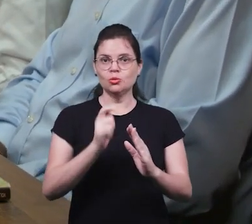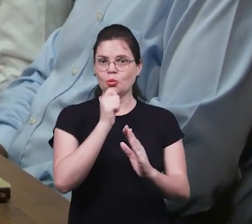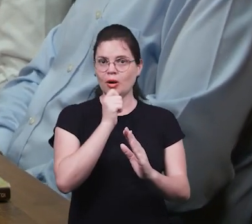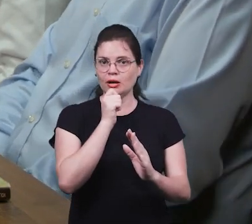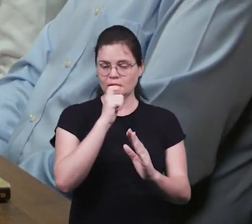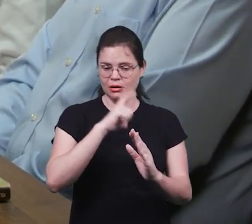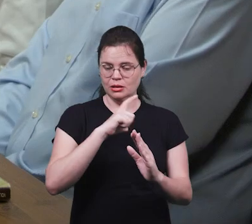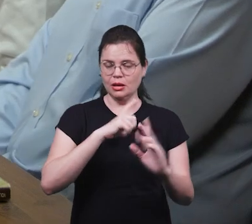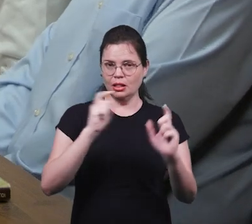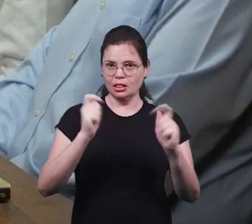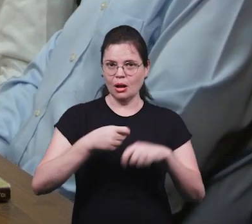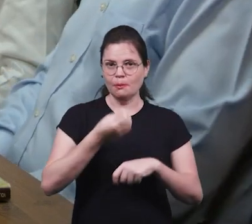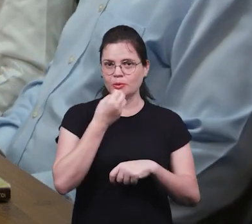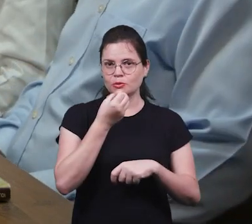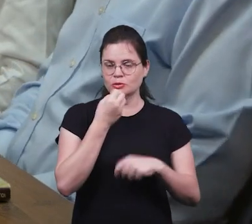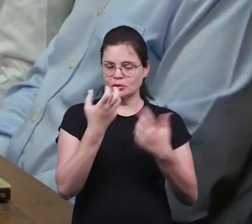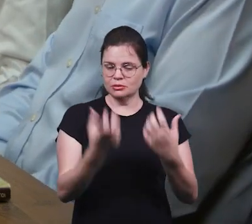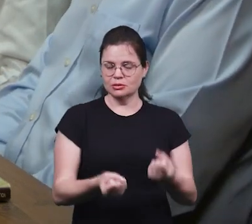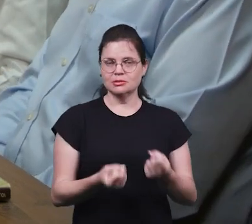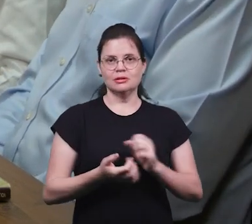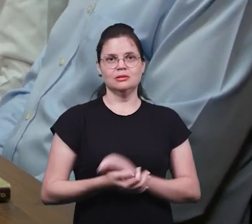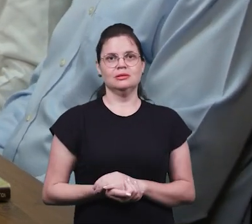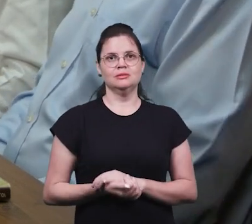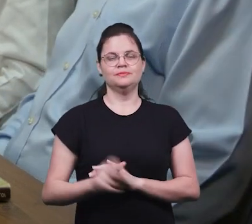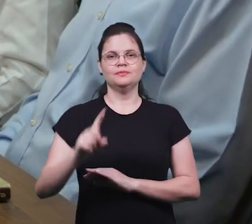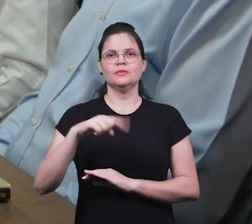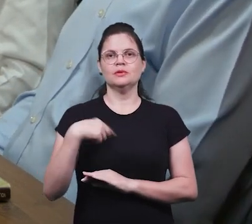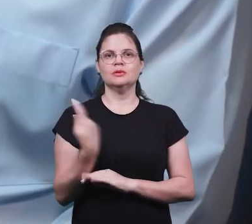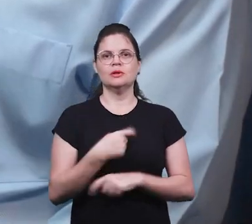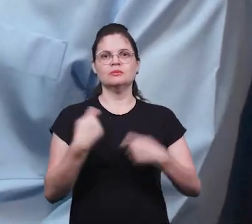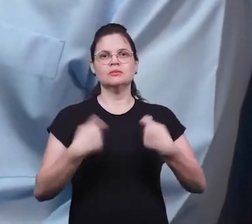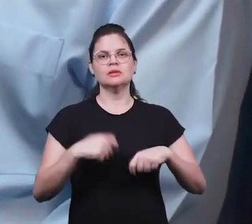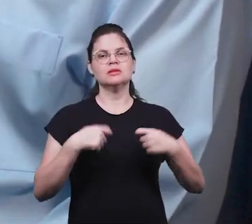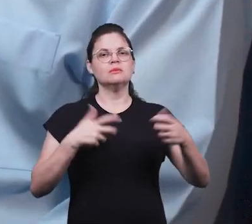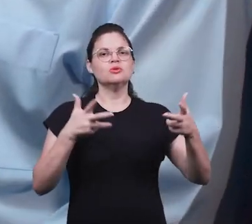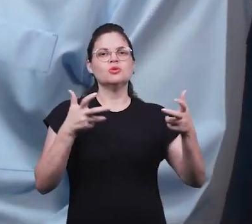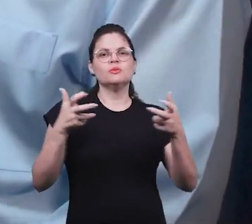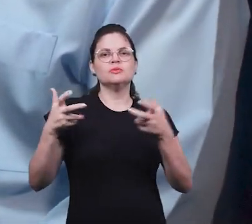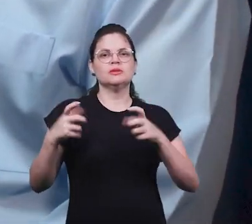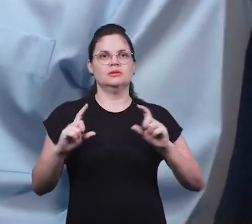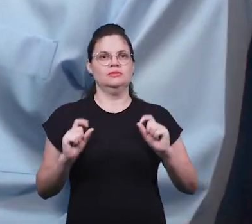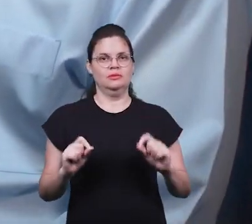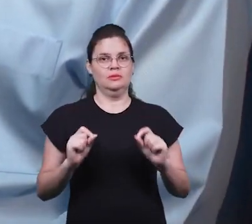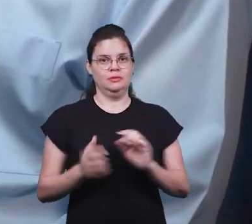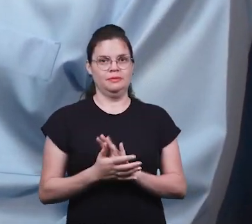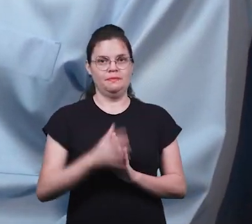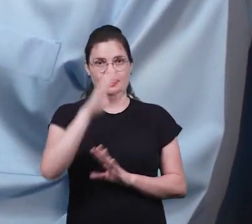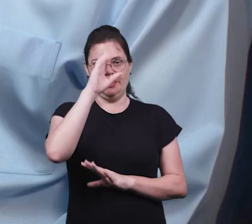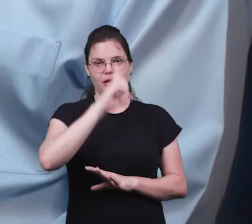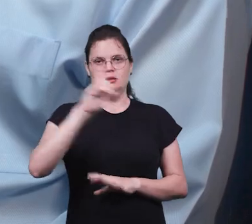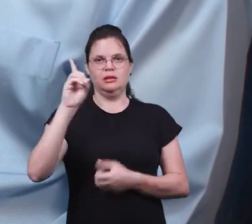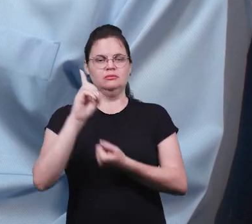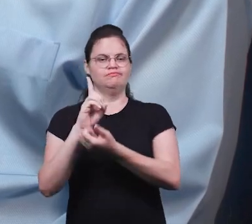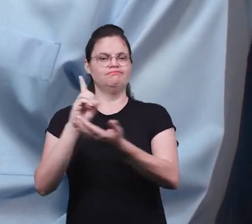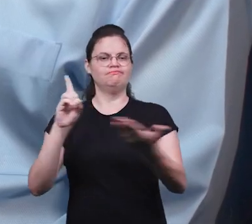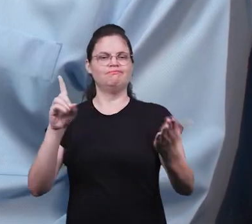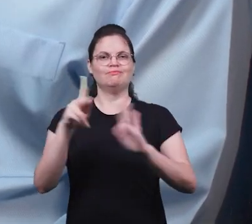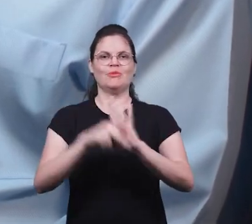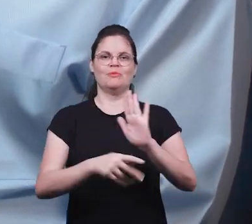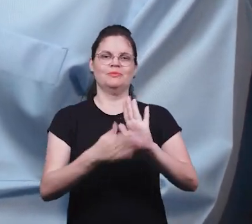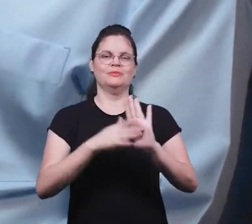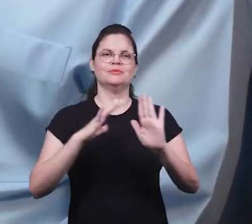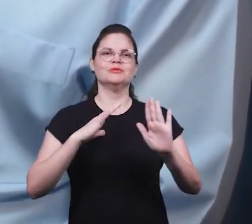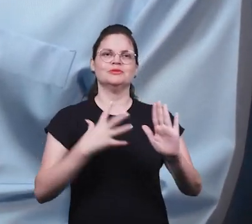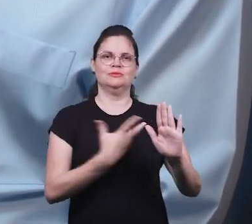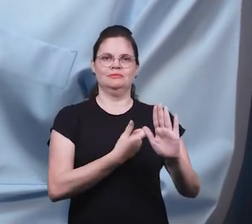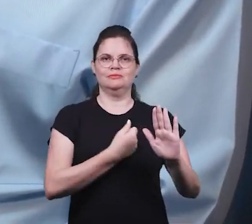fechar. Nós temos de observar uma coisa, que Deus oferece a salvação. E a palavra de Deus diz